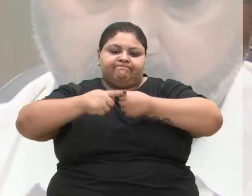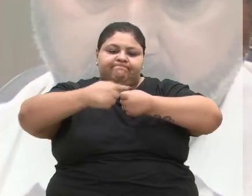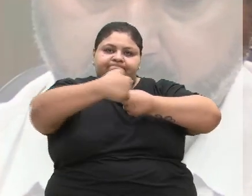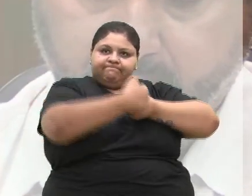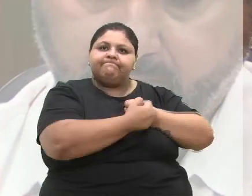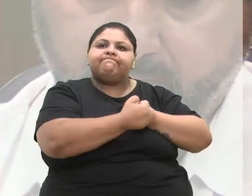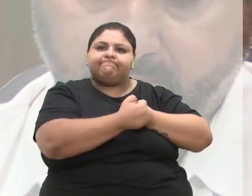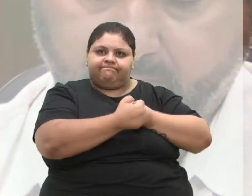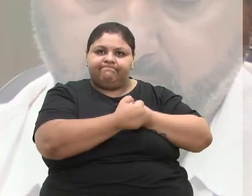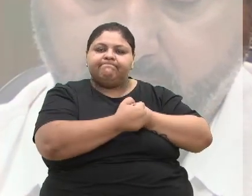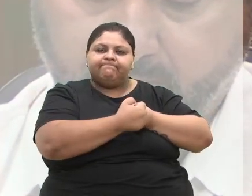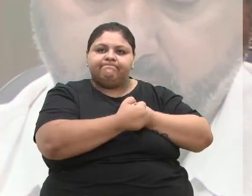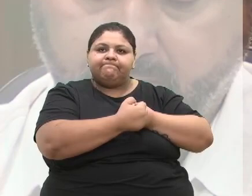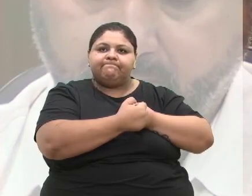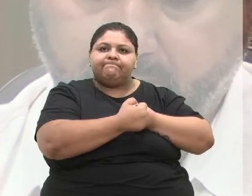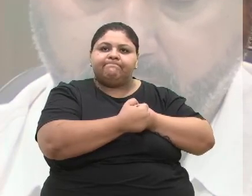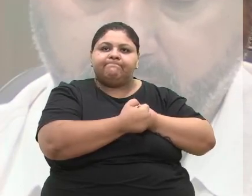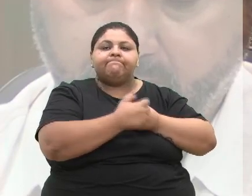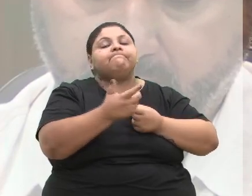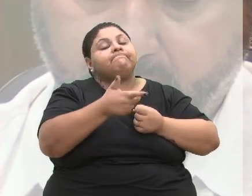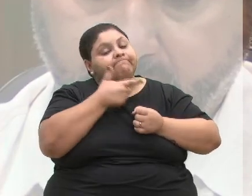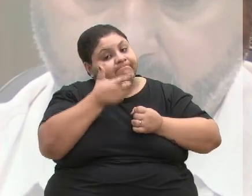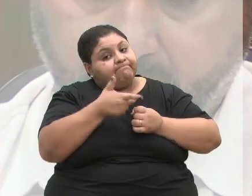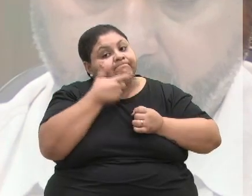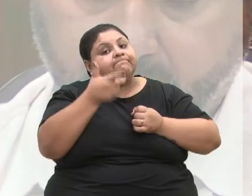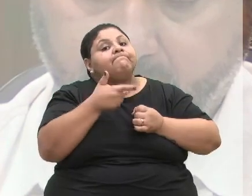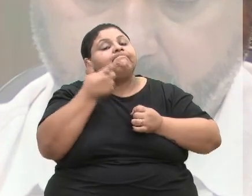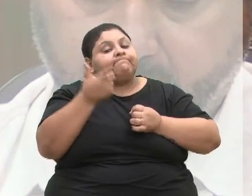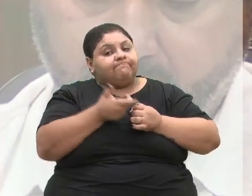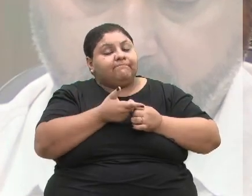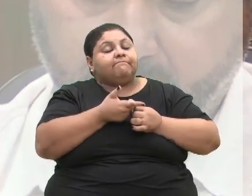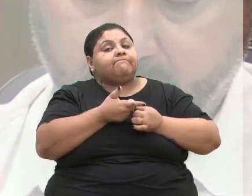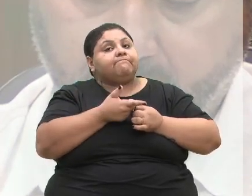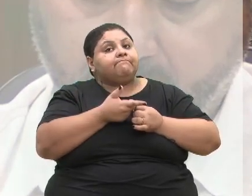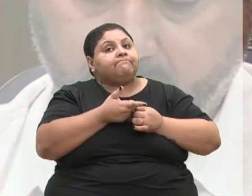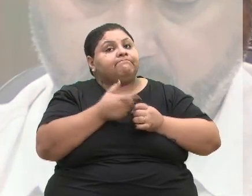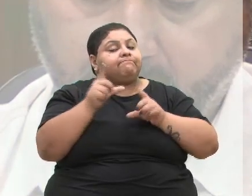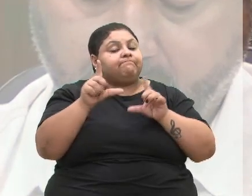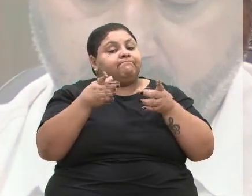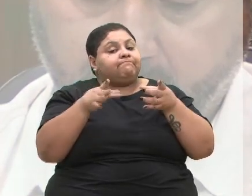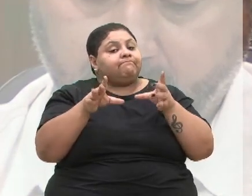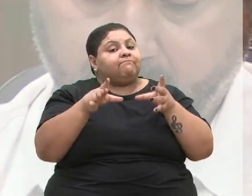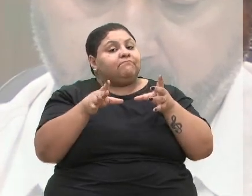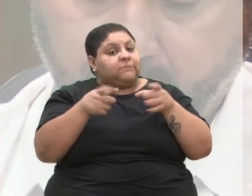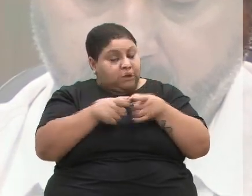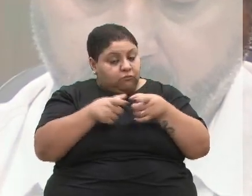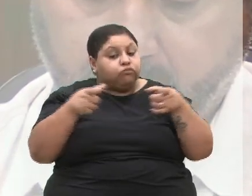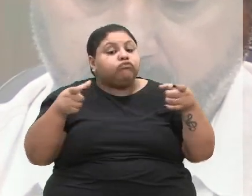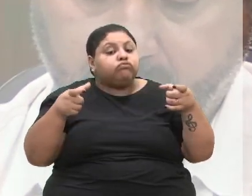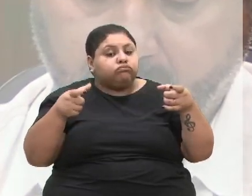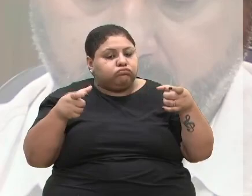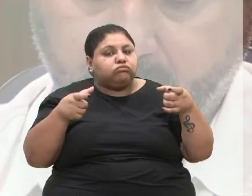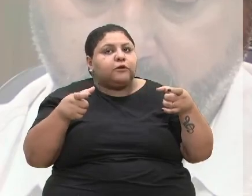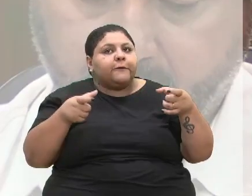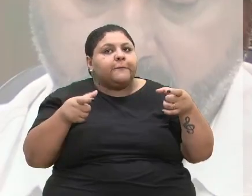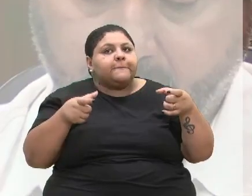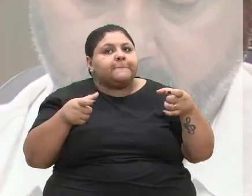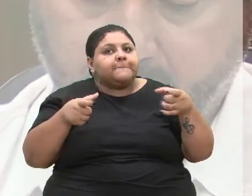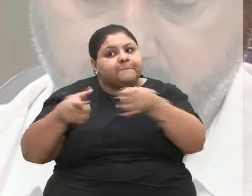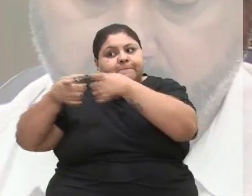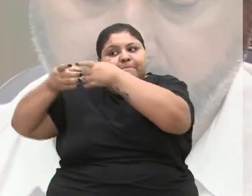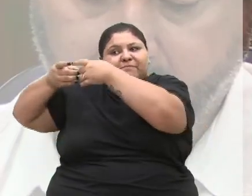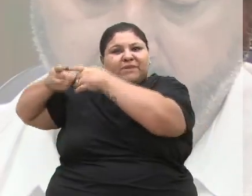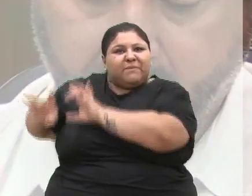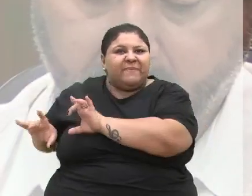algumas pessoas, e que, diga-se de passagem, é uma fração um pouco grande de desistências